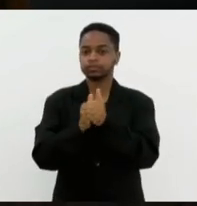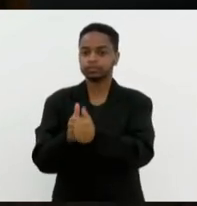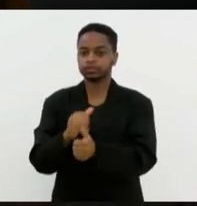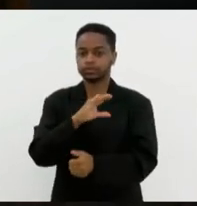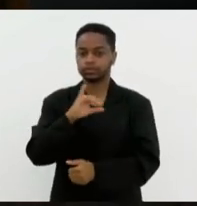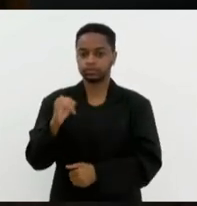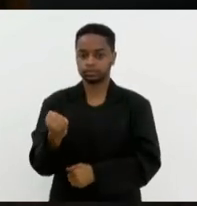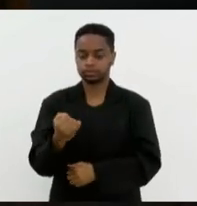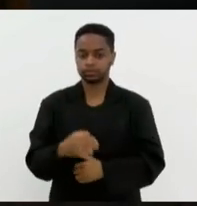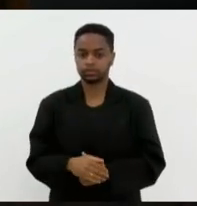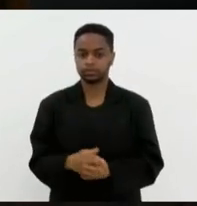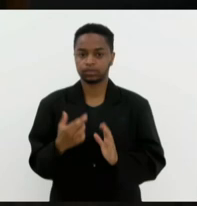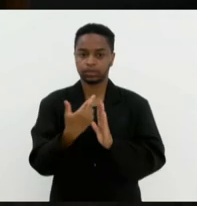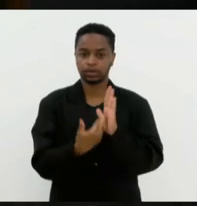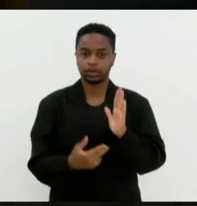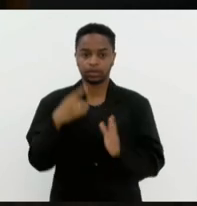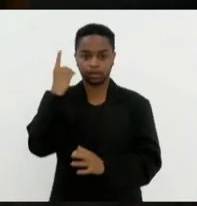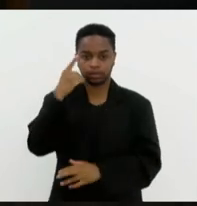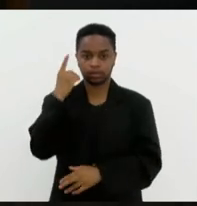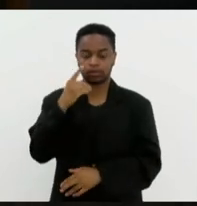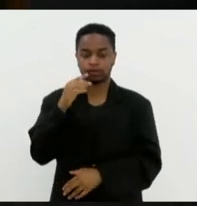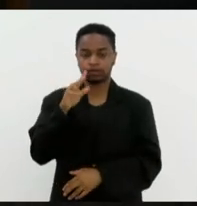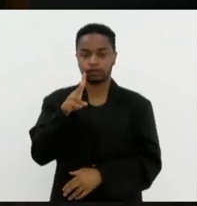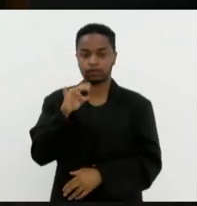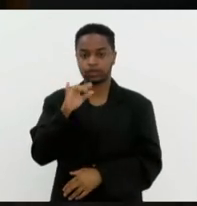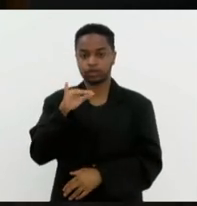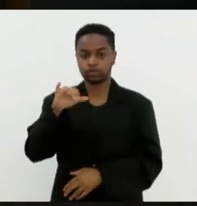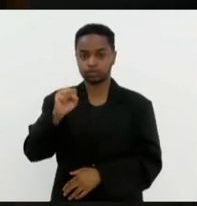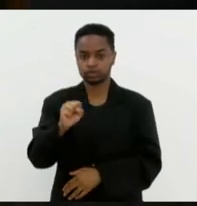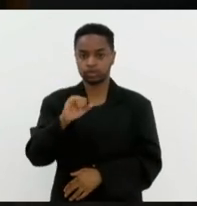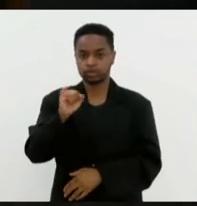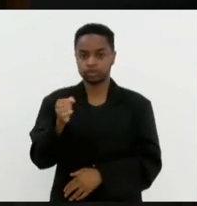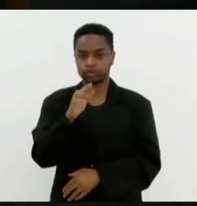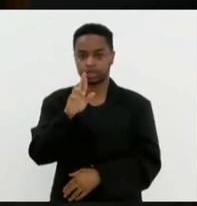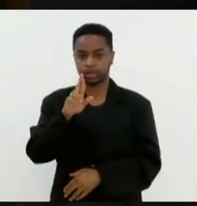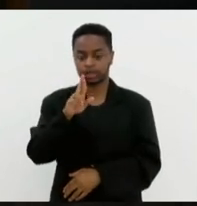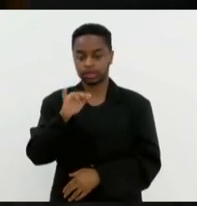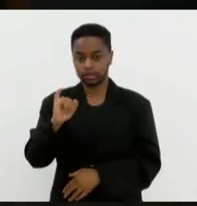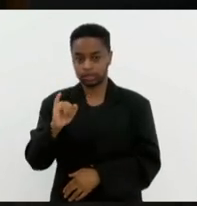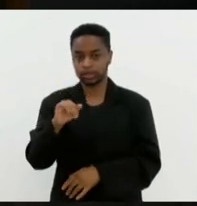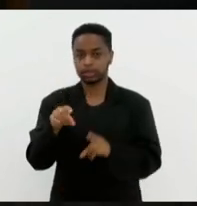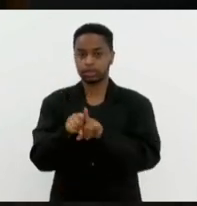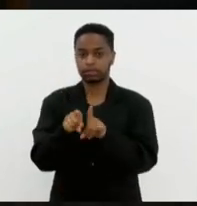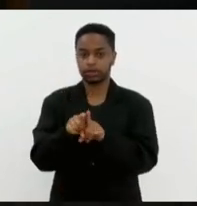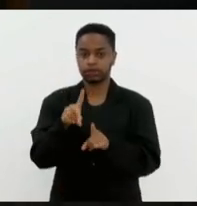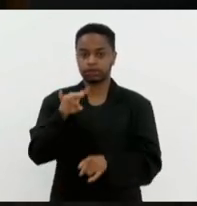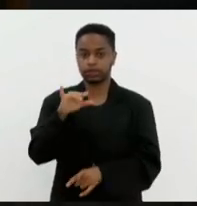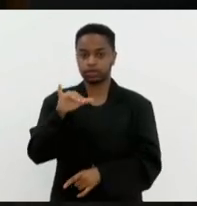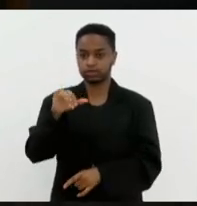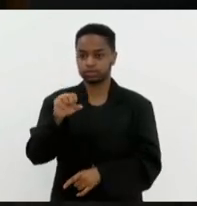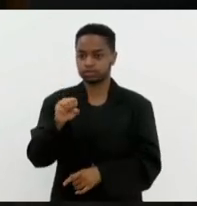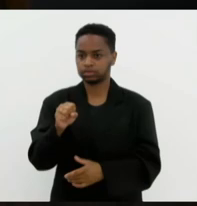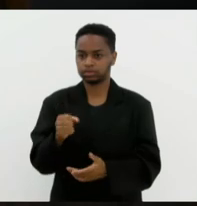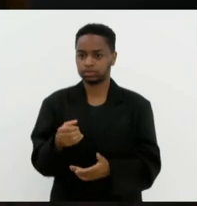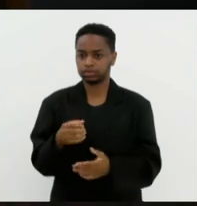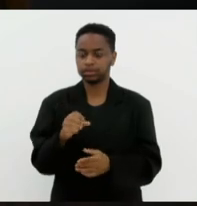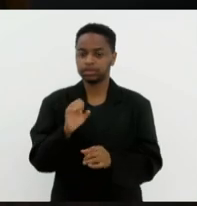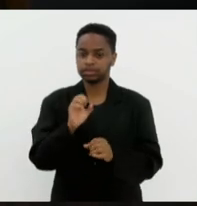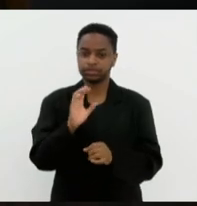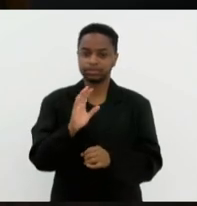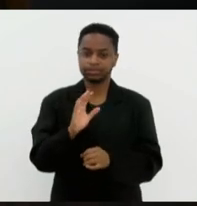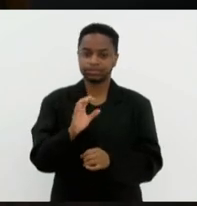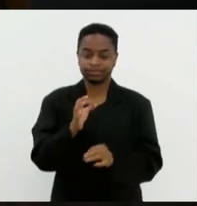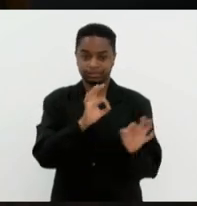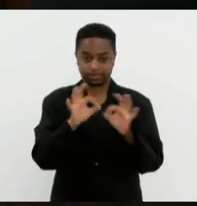Constituição e Justiça. Relator, deputado Vinícius Cozzolino, Jair Bittencourt e Vinícius Cozzolino. Em discussão, não havendo quem queira discutir, encerrada